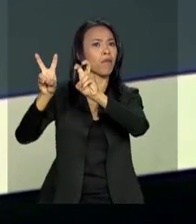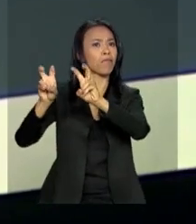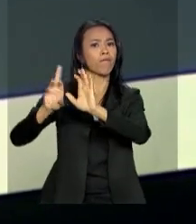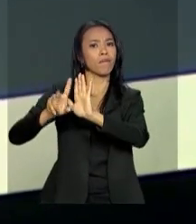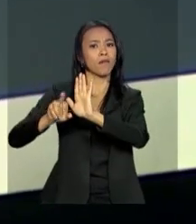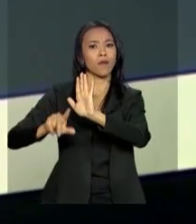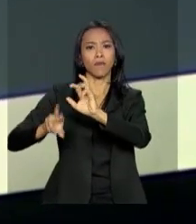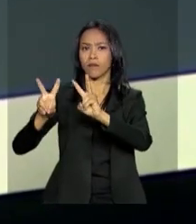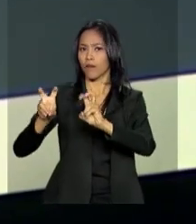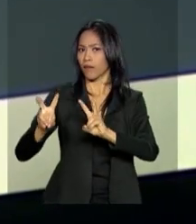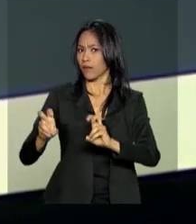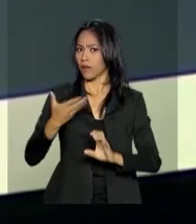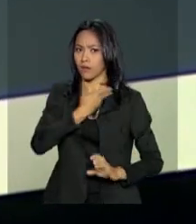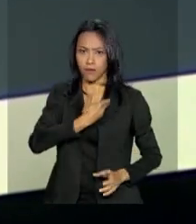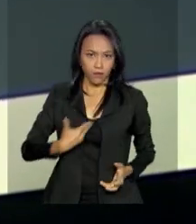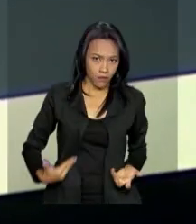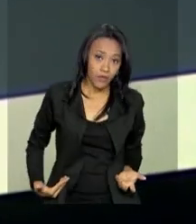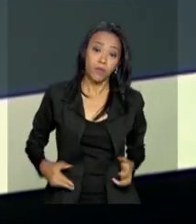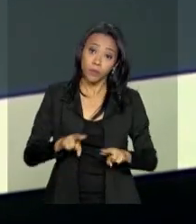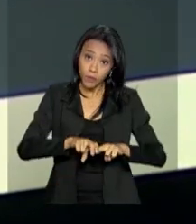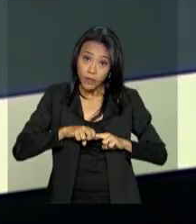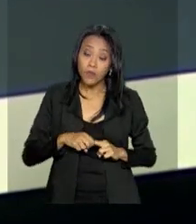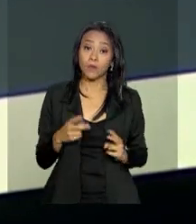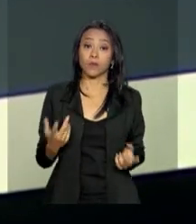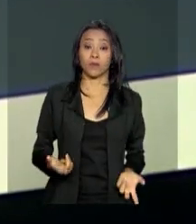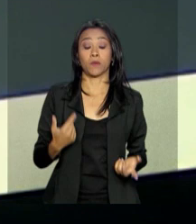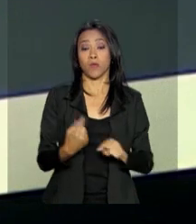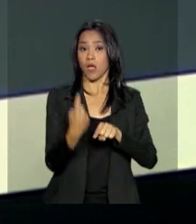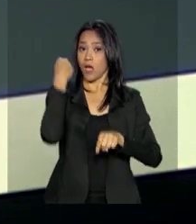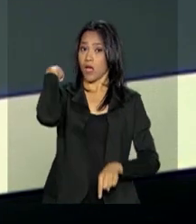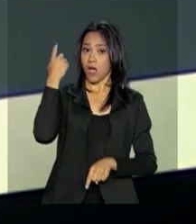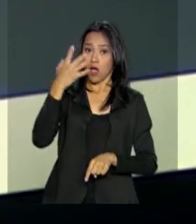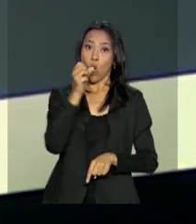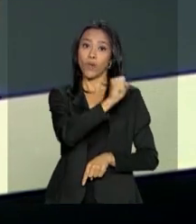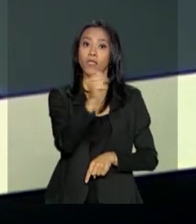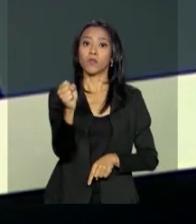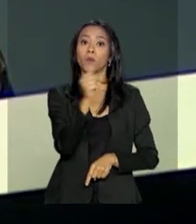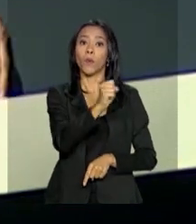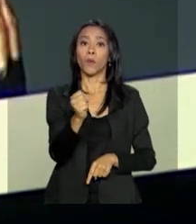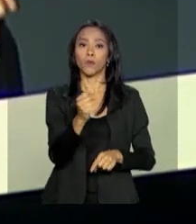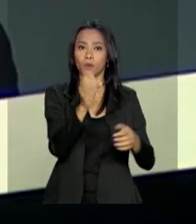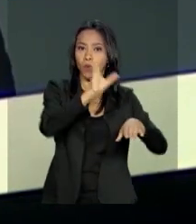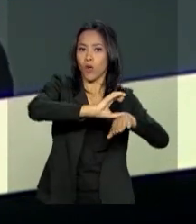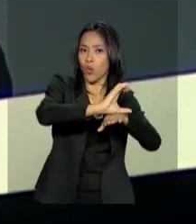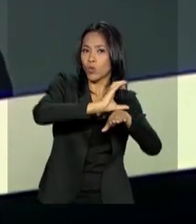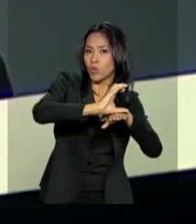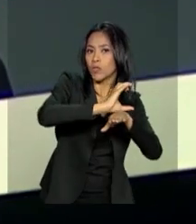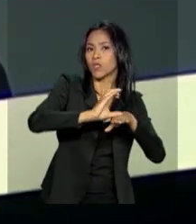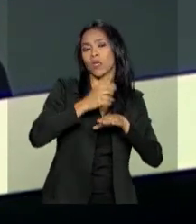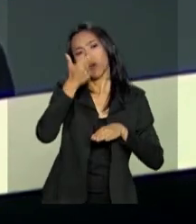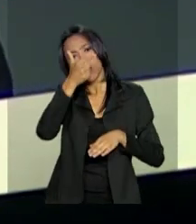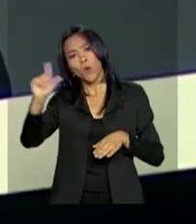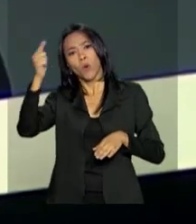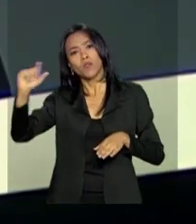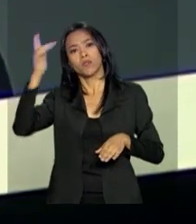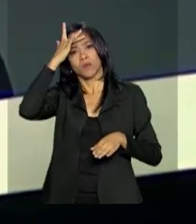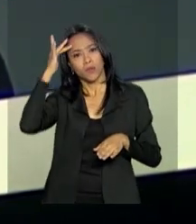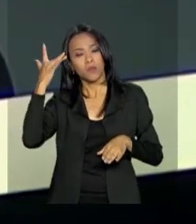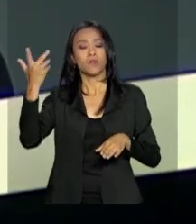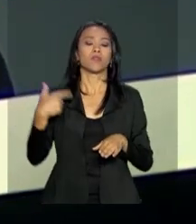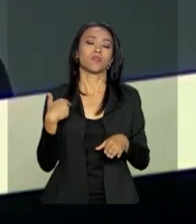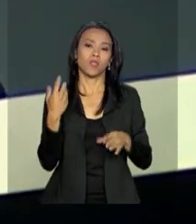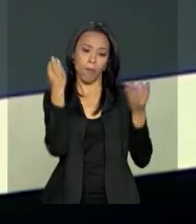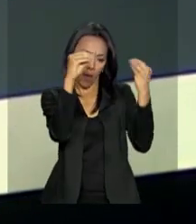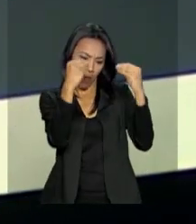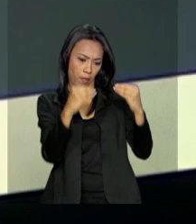governativas e por isso mesmo o constituinte de 88 assim como outros constituintes de constituições democráticas